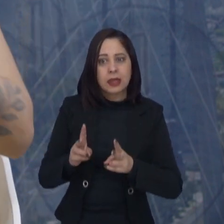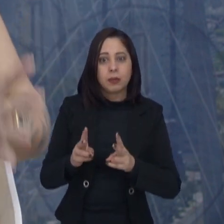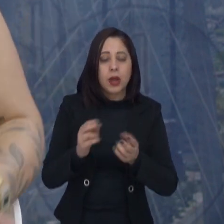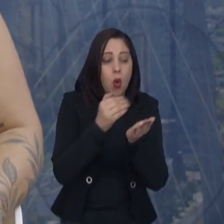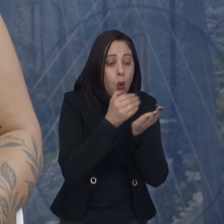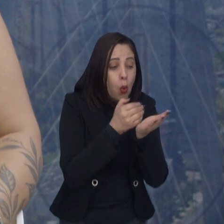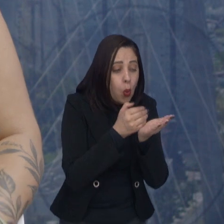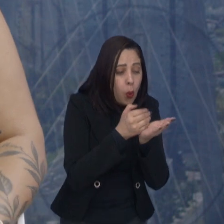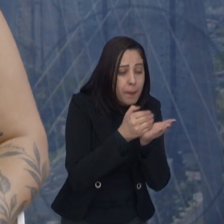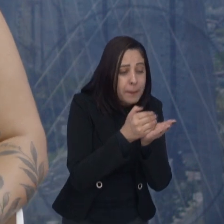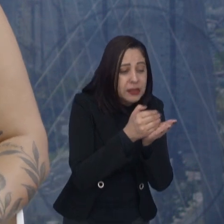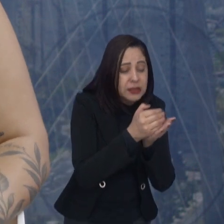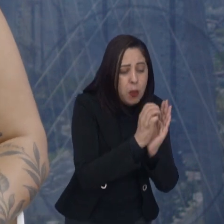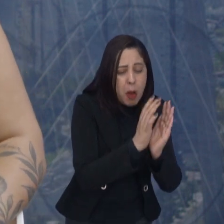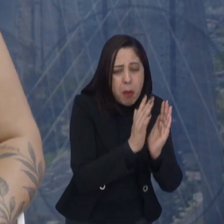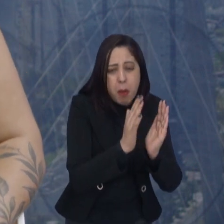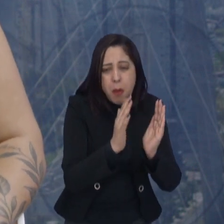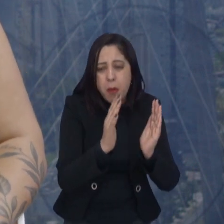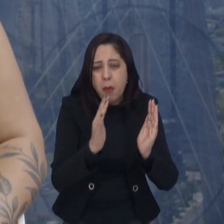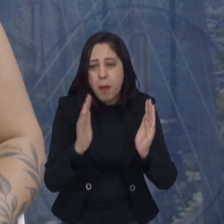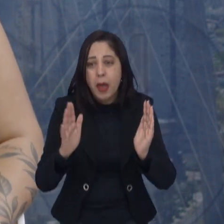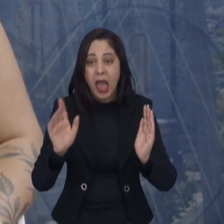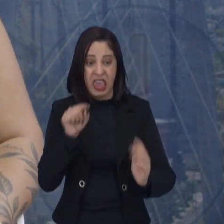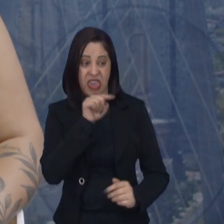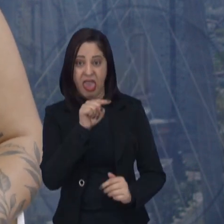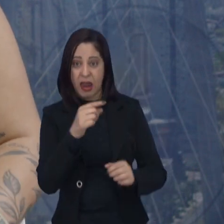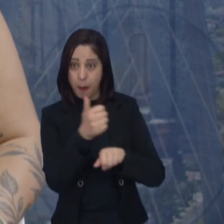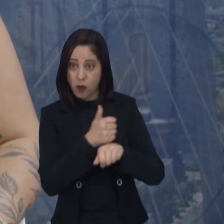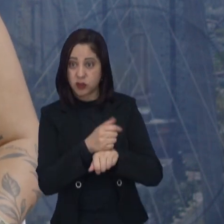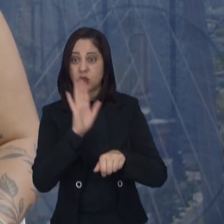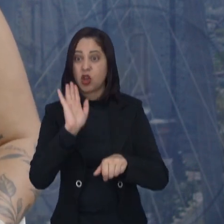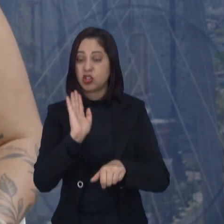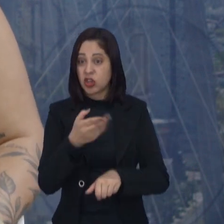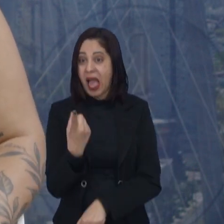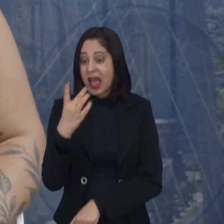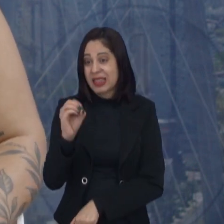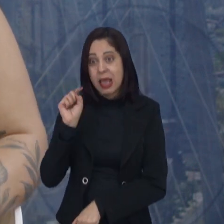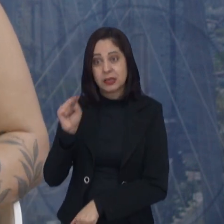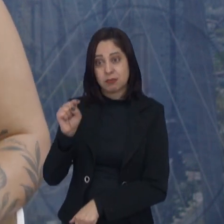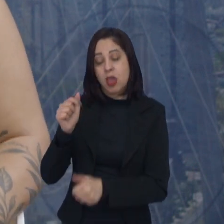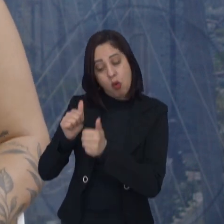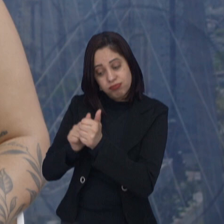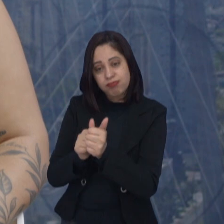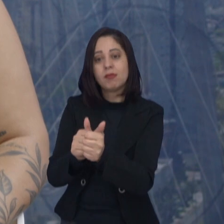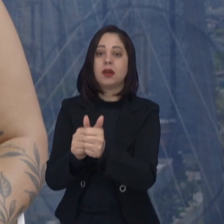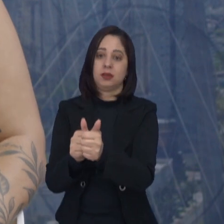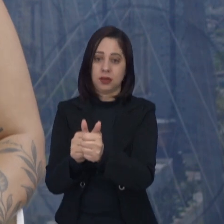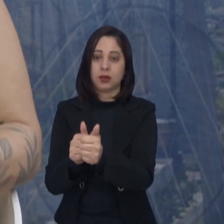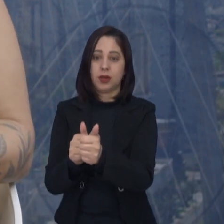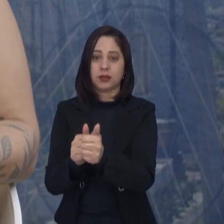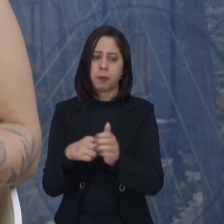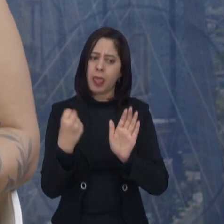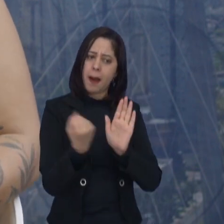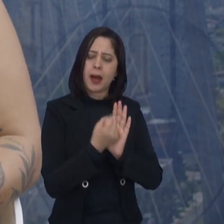não produzia tanto conteúdo. Hoje ela já está com mais de 10 mil seguidores orgânicos e as marcas começaram a ver assim,